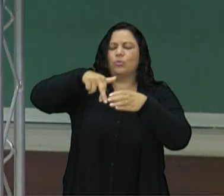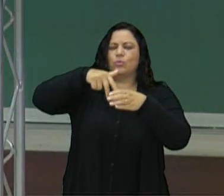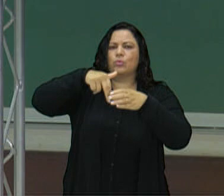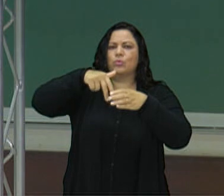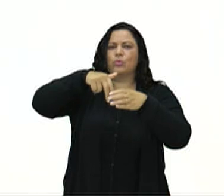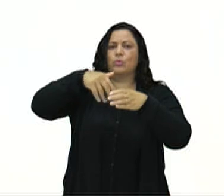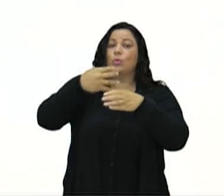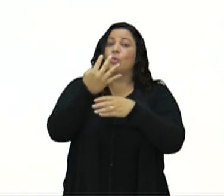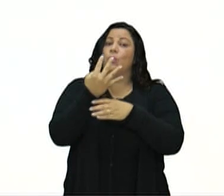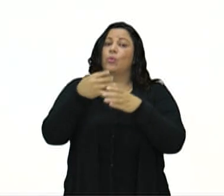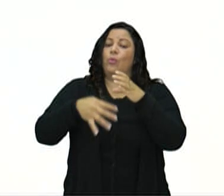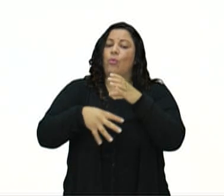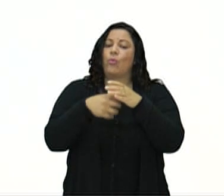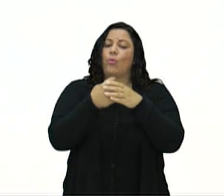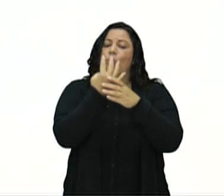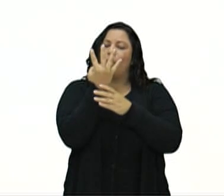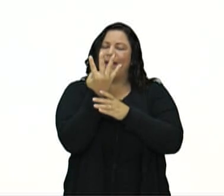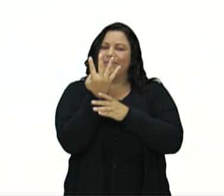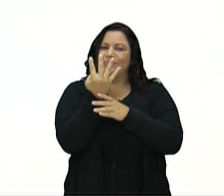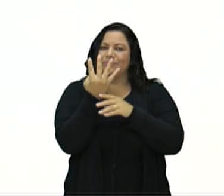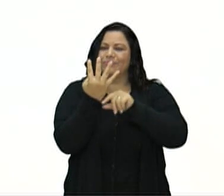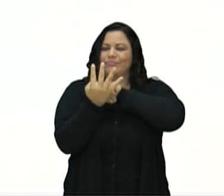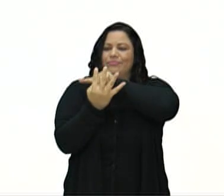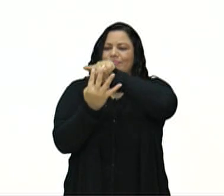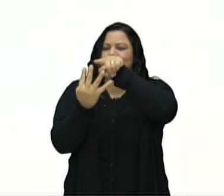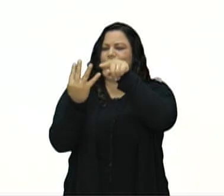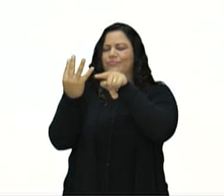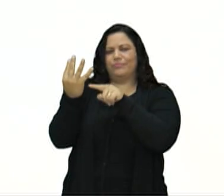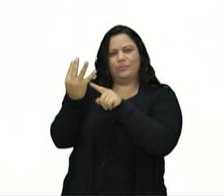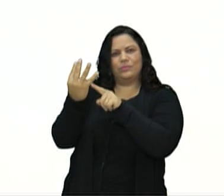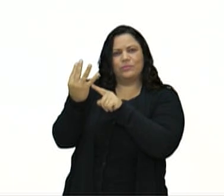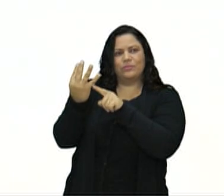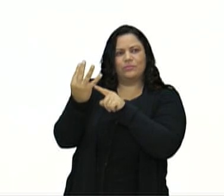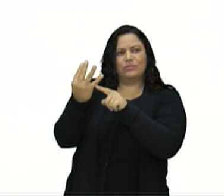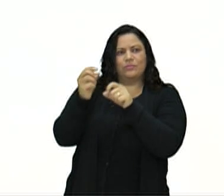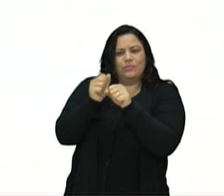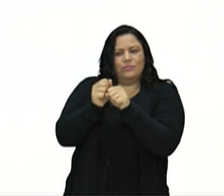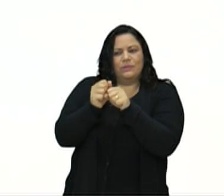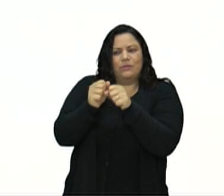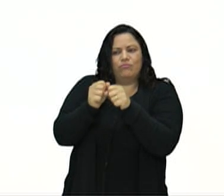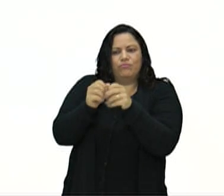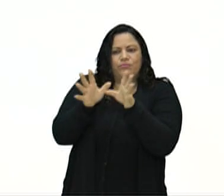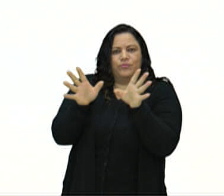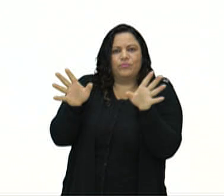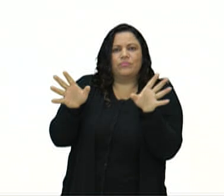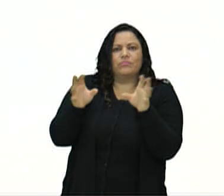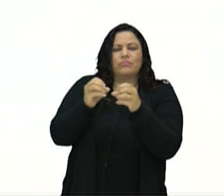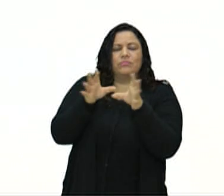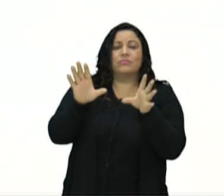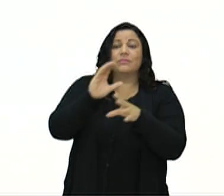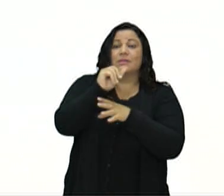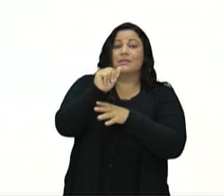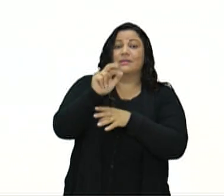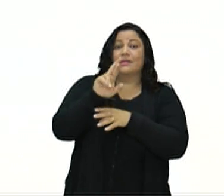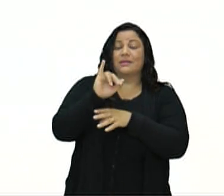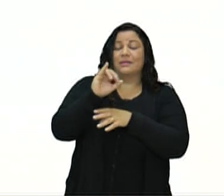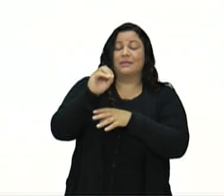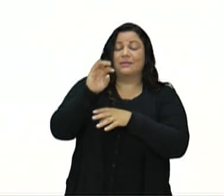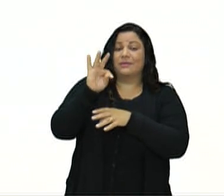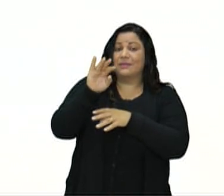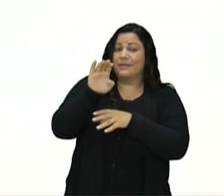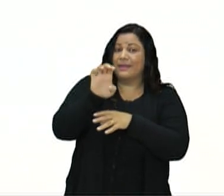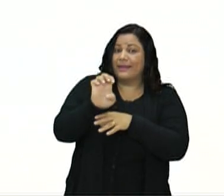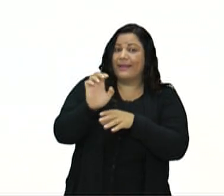membrana, então está lá o retículo endoplasmático, uma expansão dele, que se chama carioteca. Lá dentro tem um